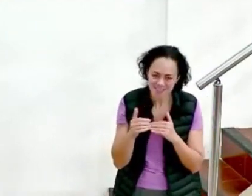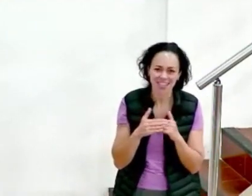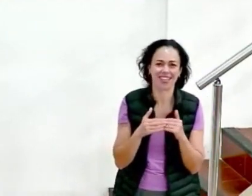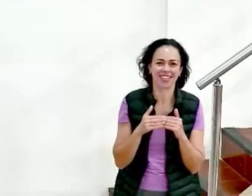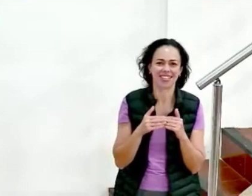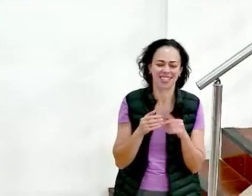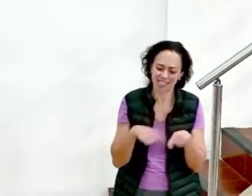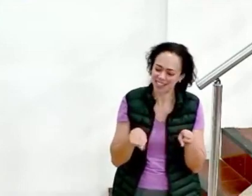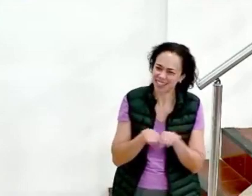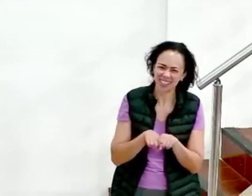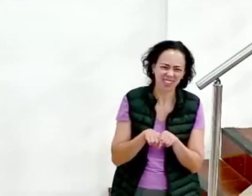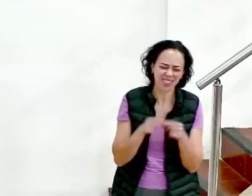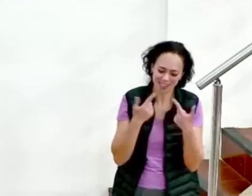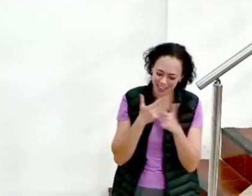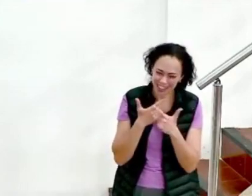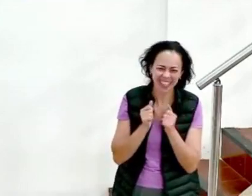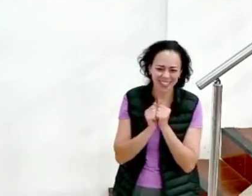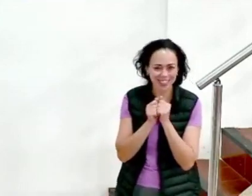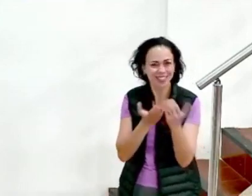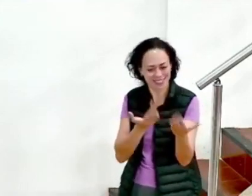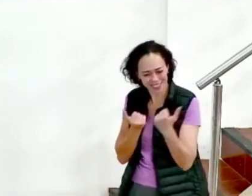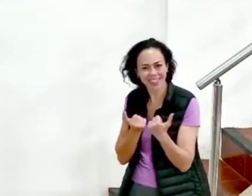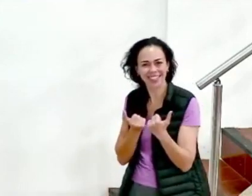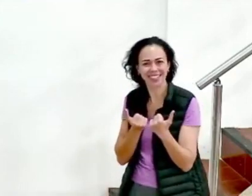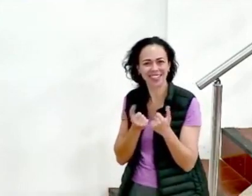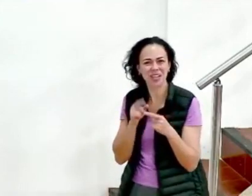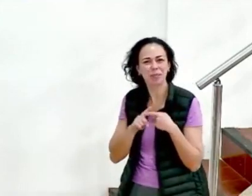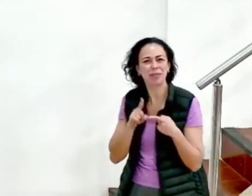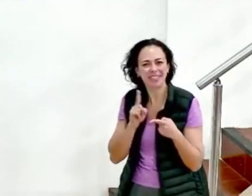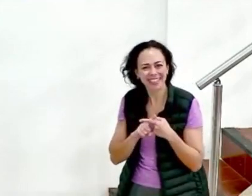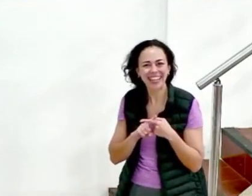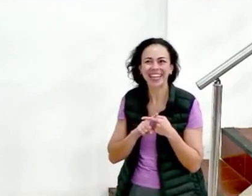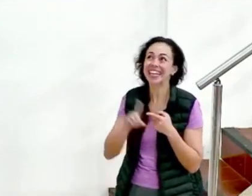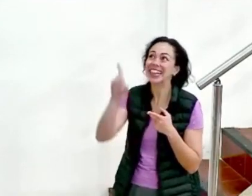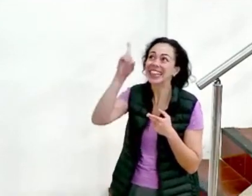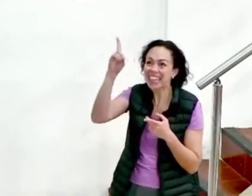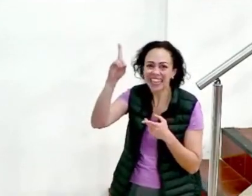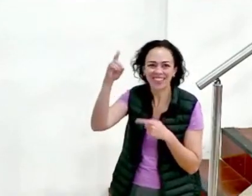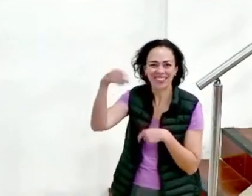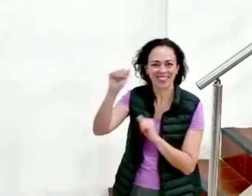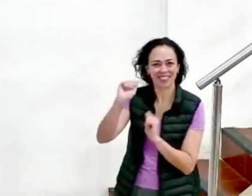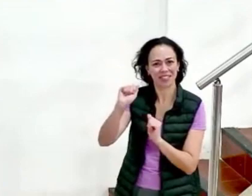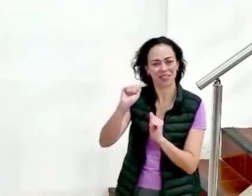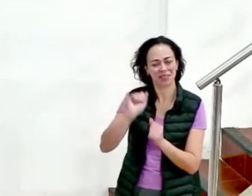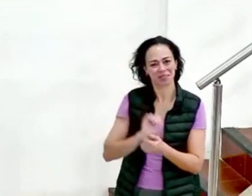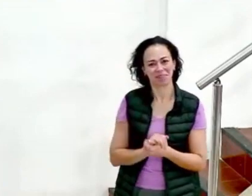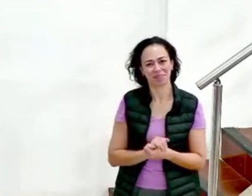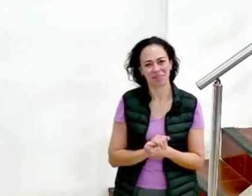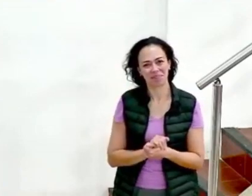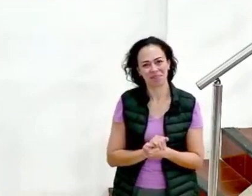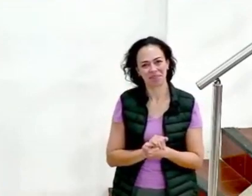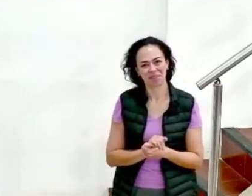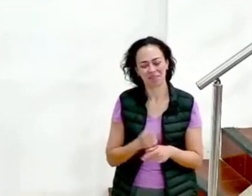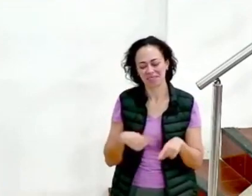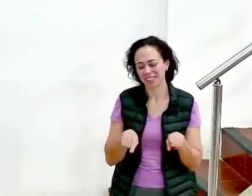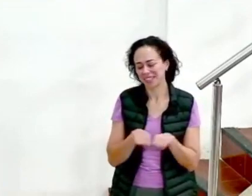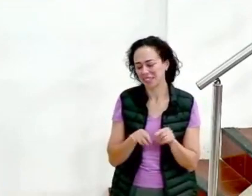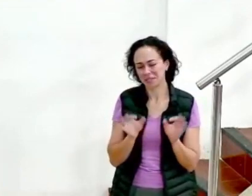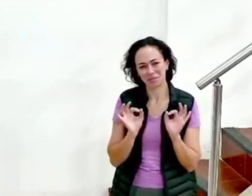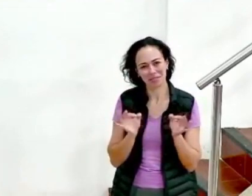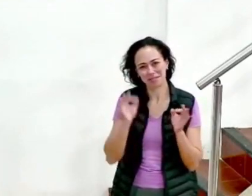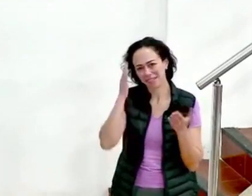você sorri comigo. Porque a obra foi de Deus. E sem dúvida nenhuma,